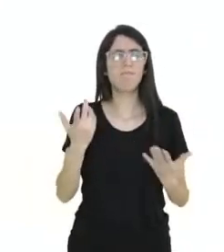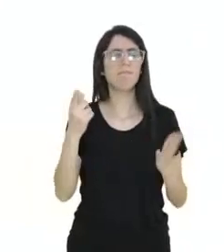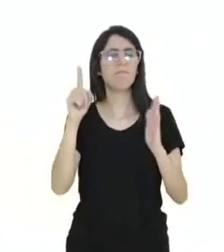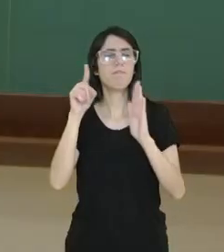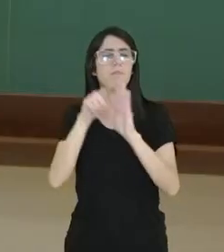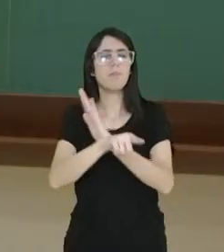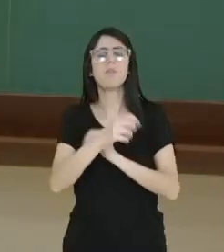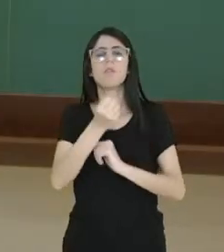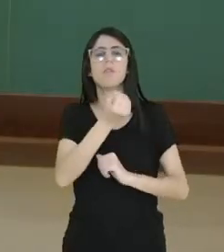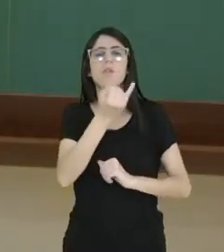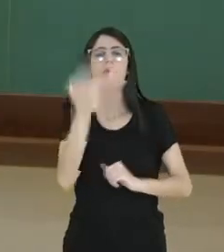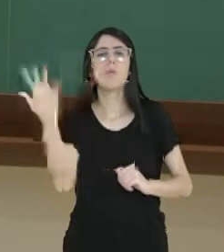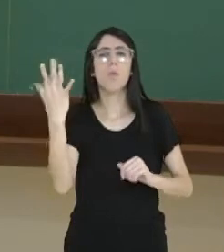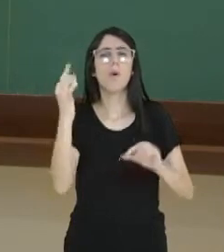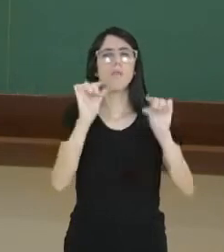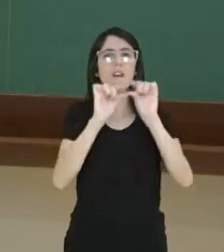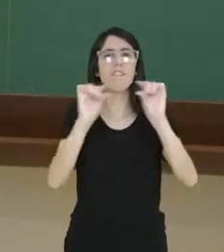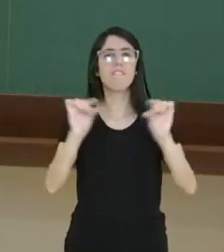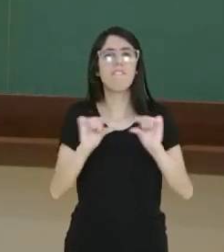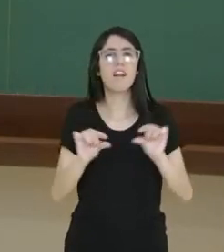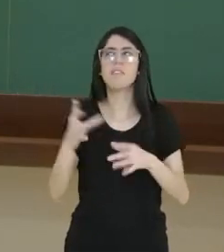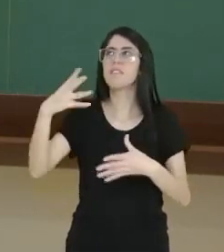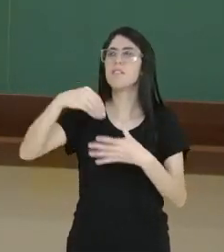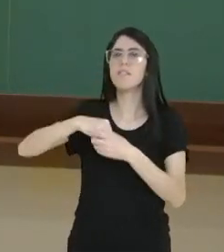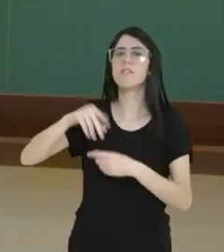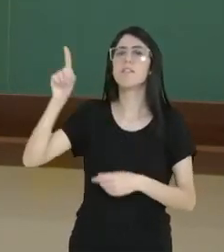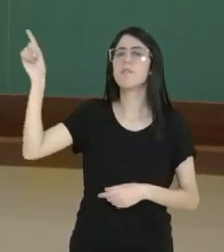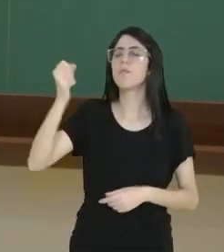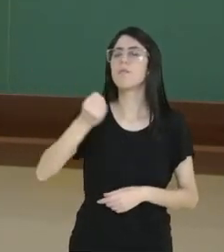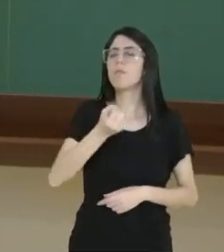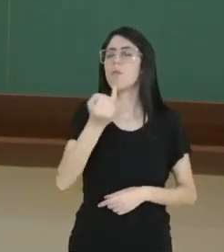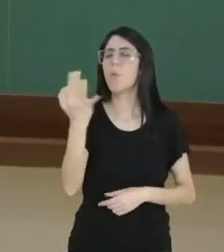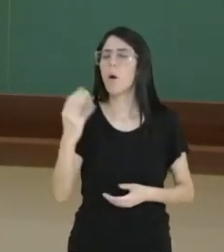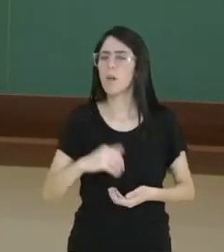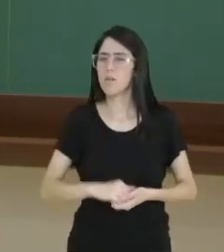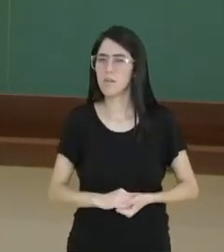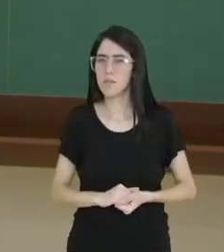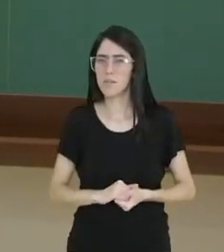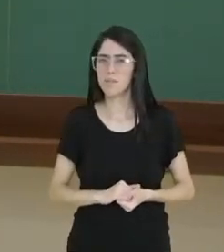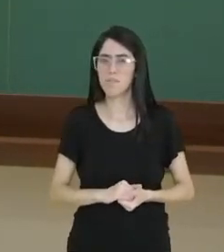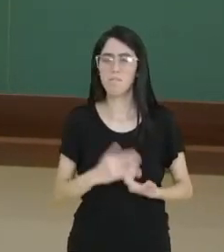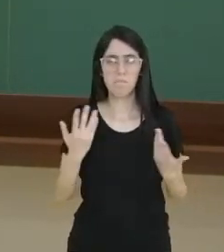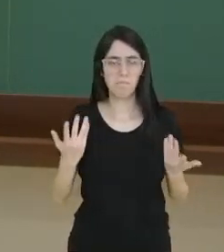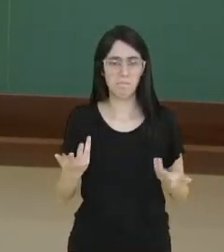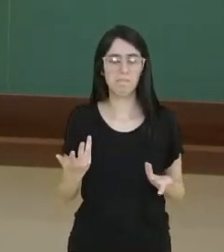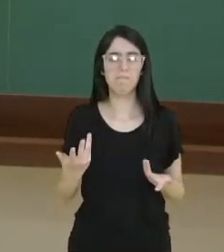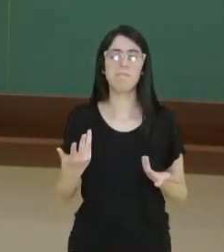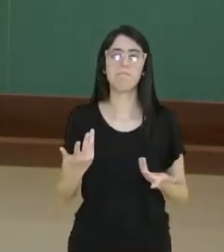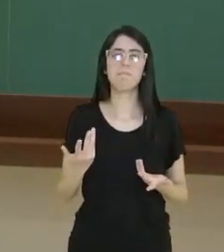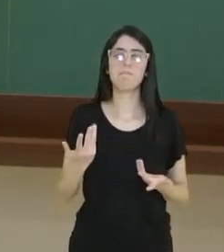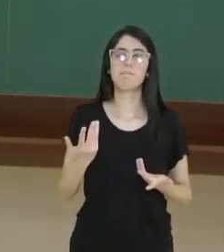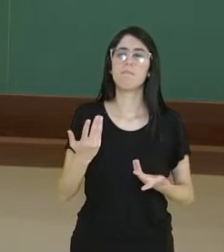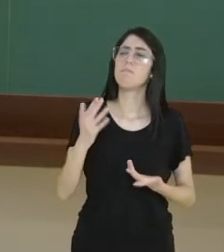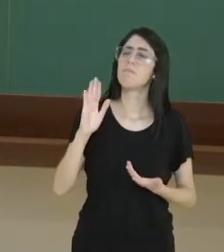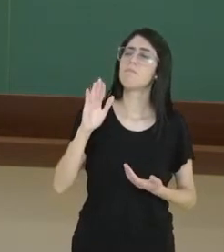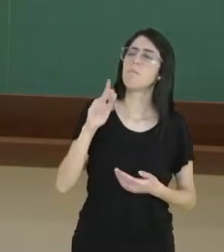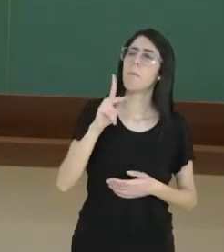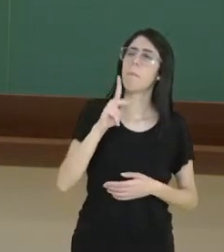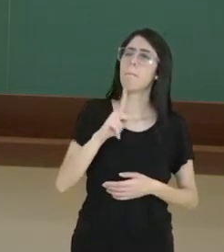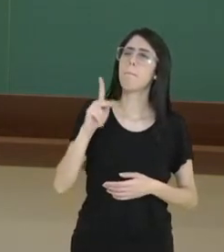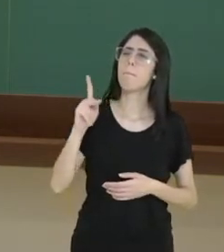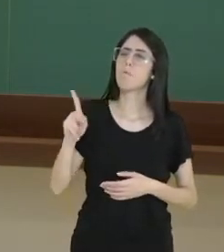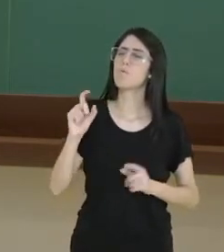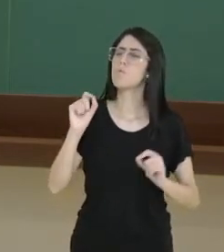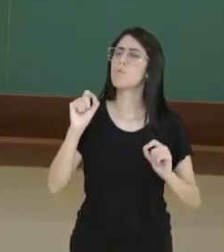quantas orações compõem essa parte do causo? Então, analisando aqui, professor, né, qual